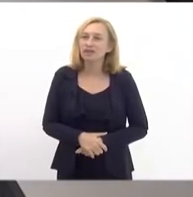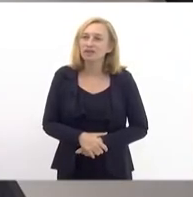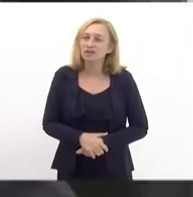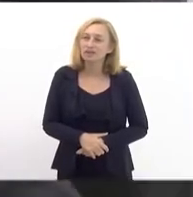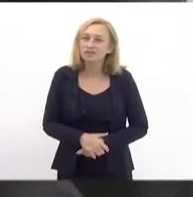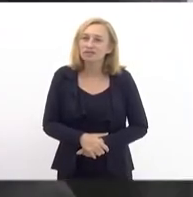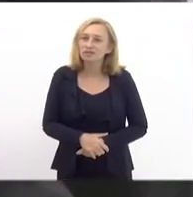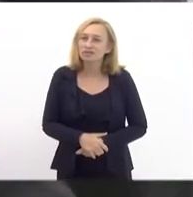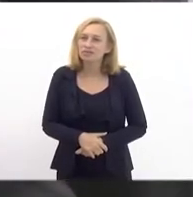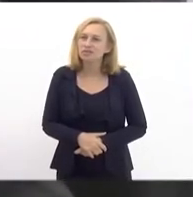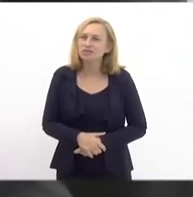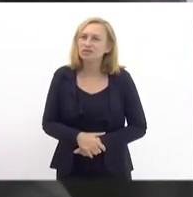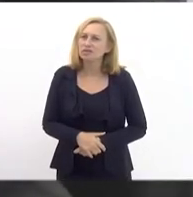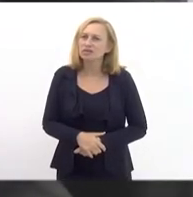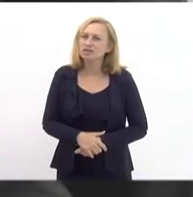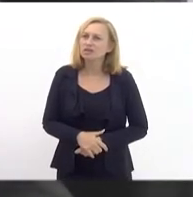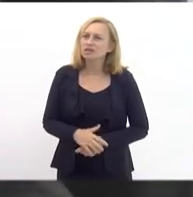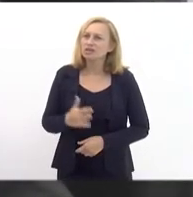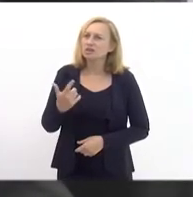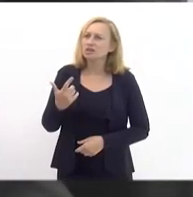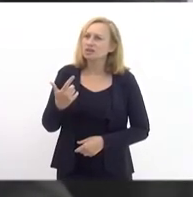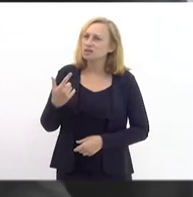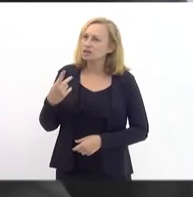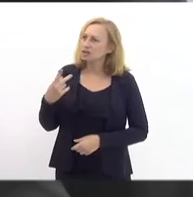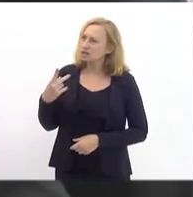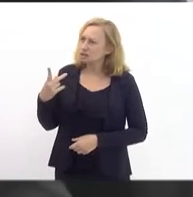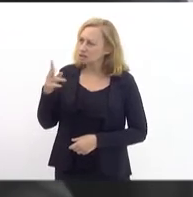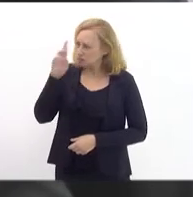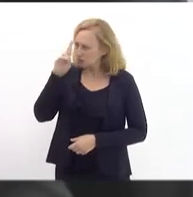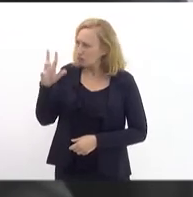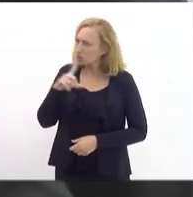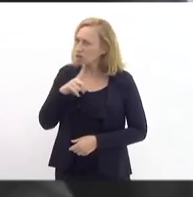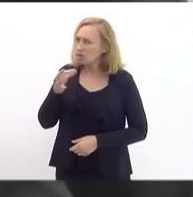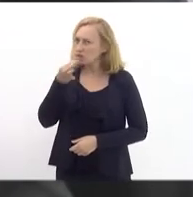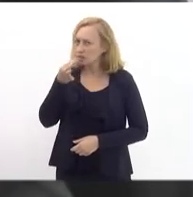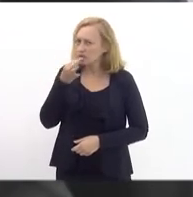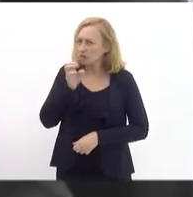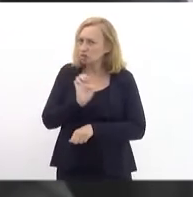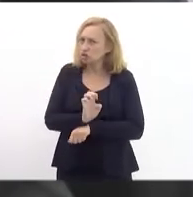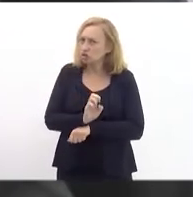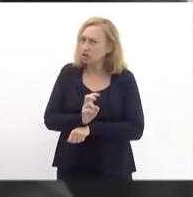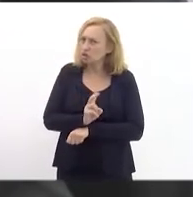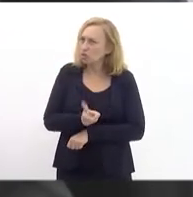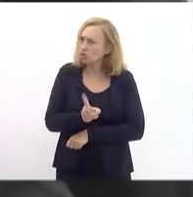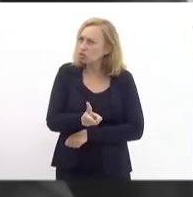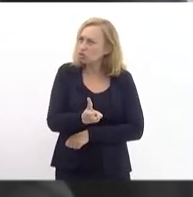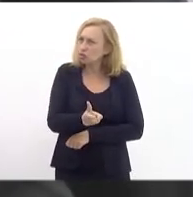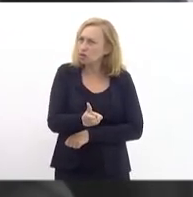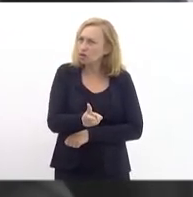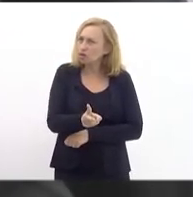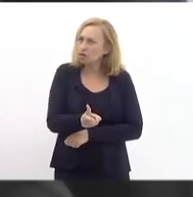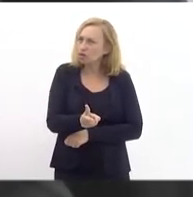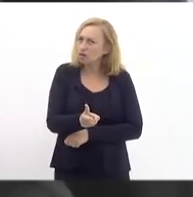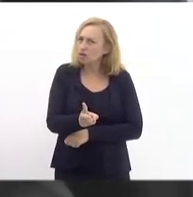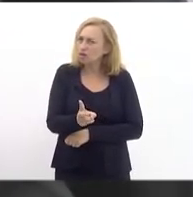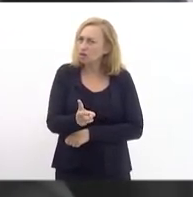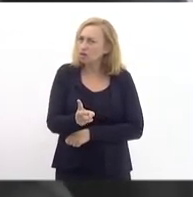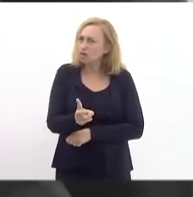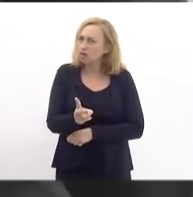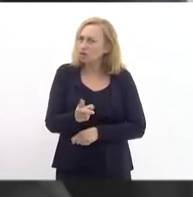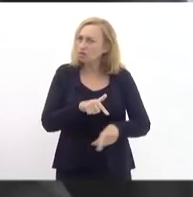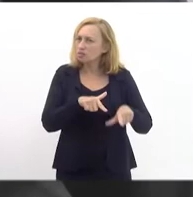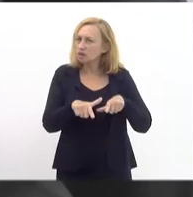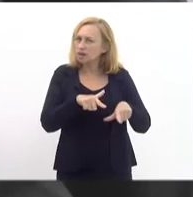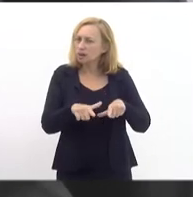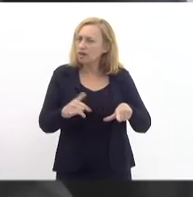A sua Câmara tem uma opinião, o senhor tem uma opinião sobre o Estado manter a concessão de um serviço tão